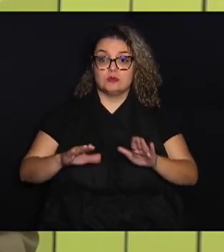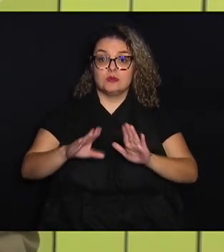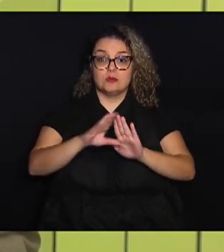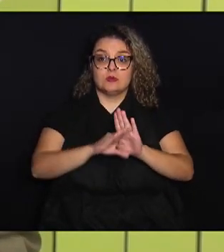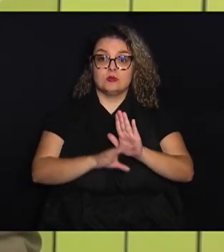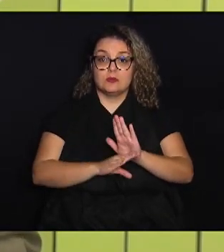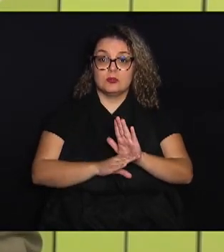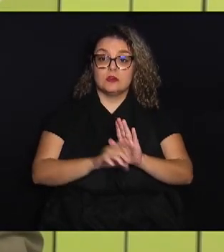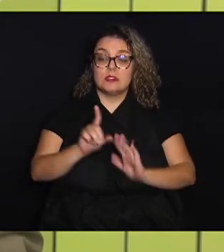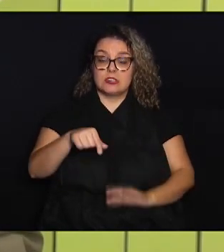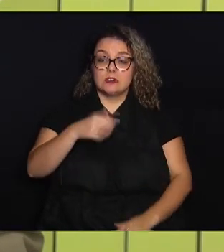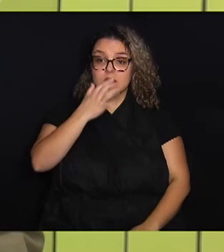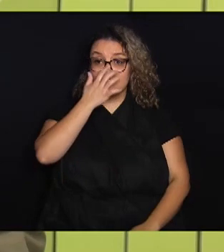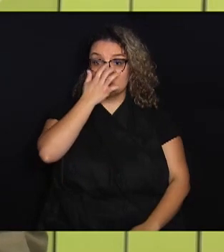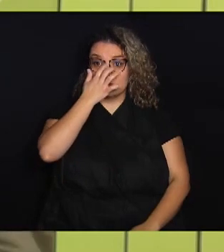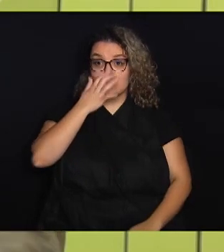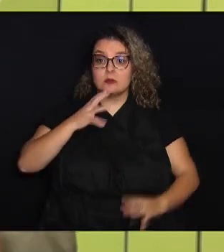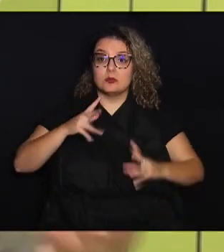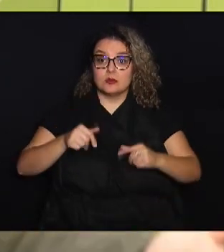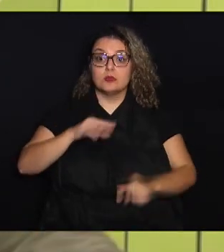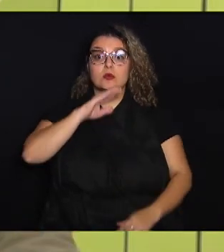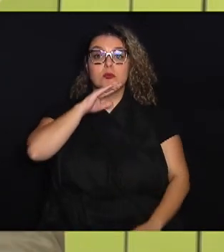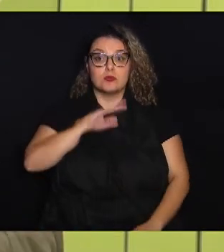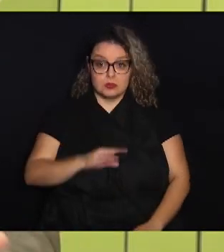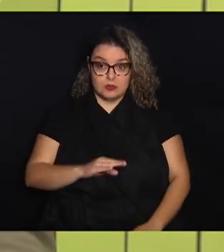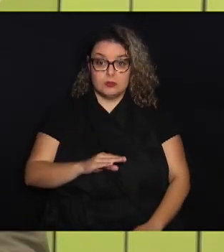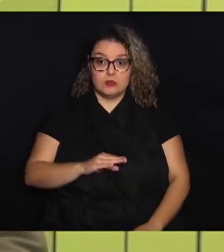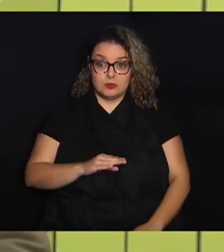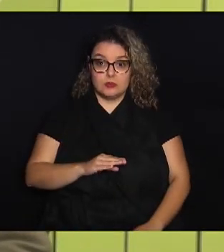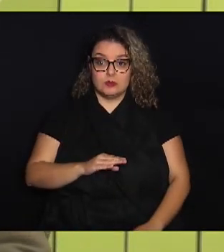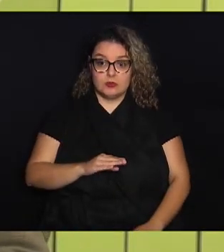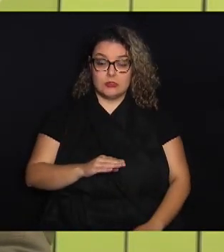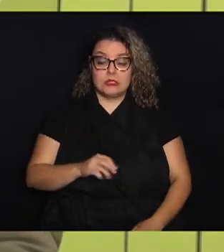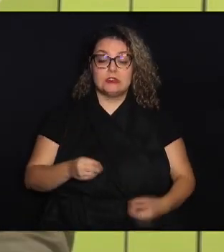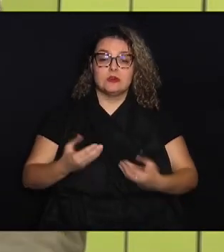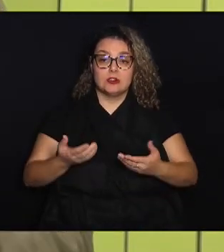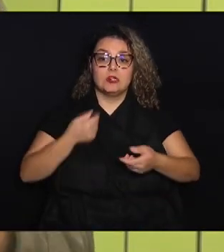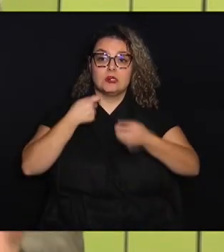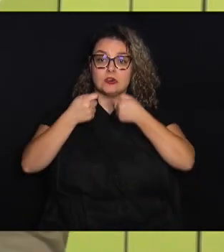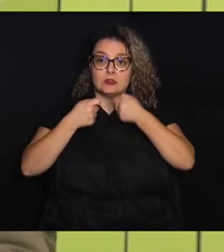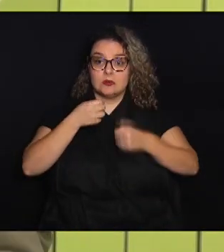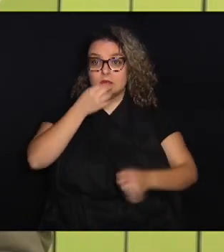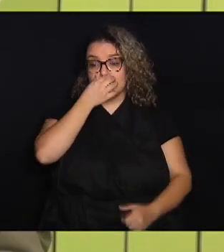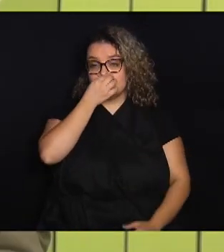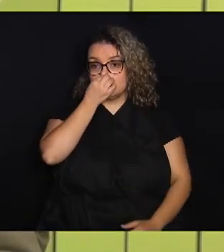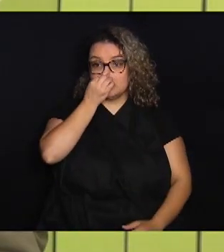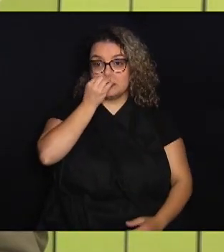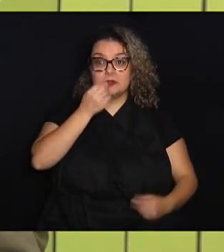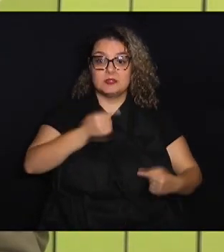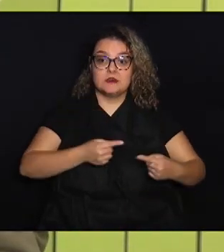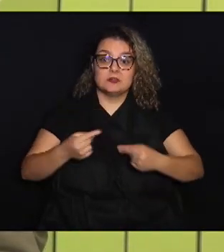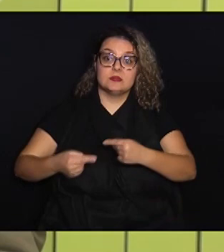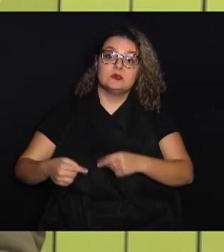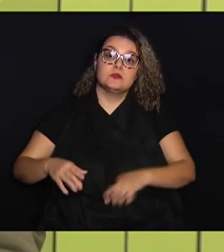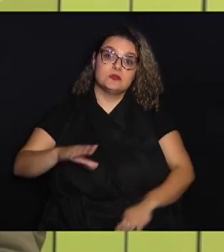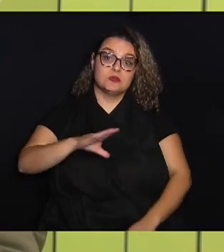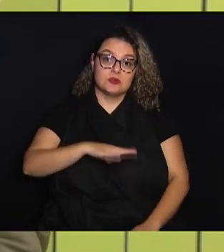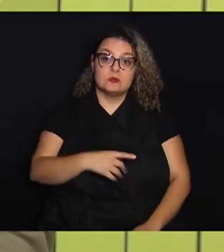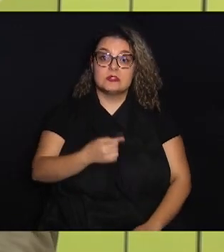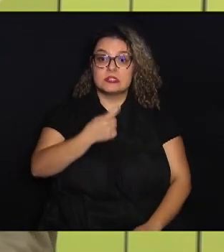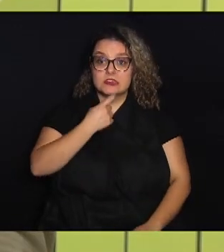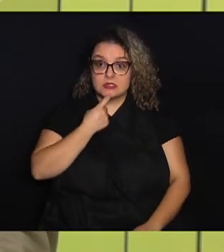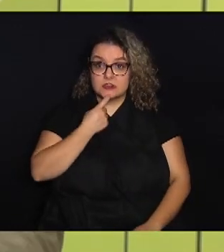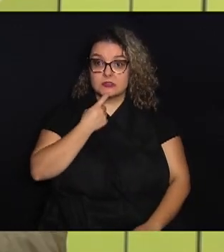que é um programa que todas as tardes o programa vai trazer entrevistas, também debates sobre a cidade de